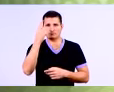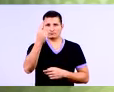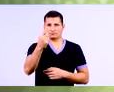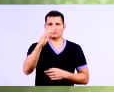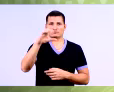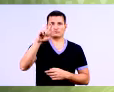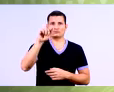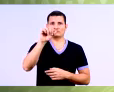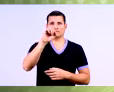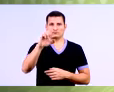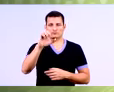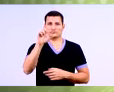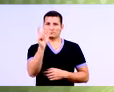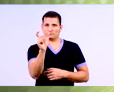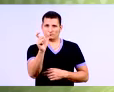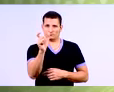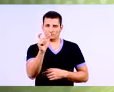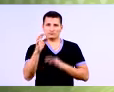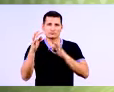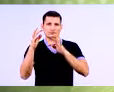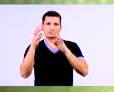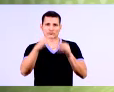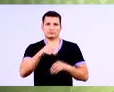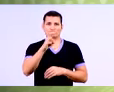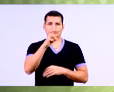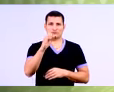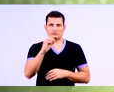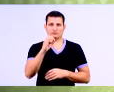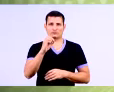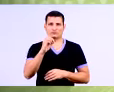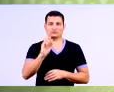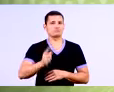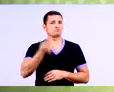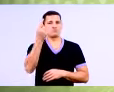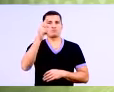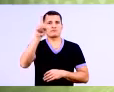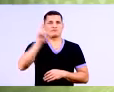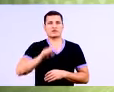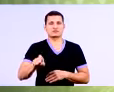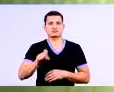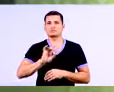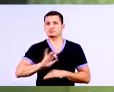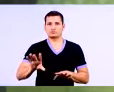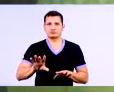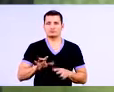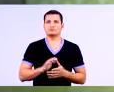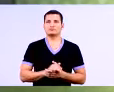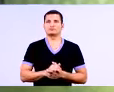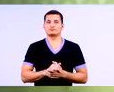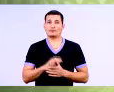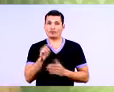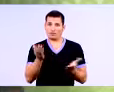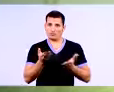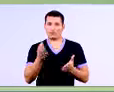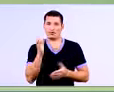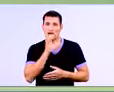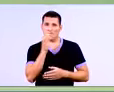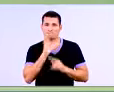estilizar os 50 campos de uma vez. Aqui, rapidamente, é como nós vamos mostrar esses